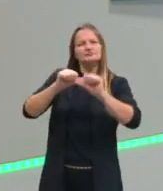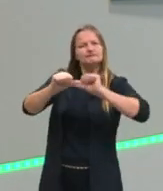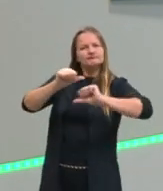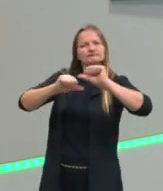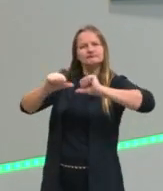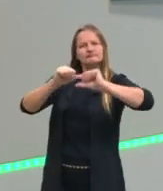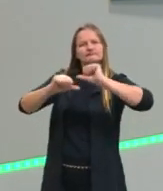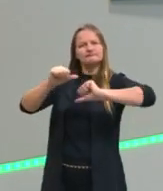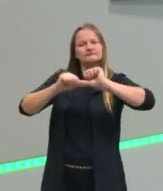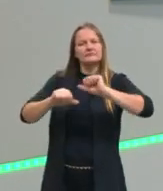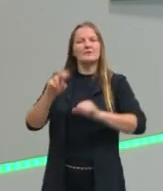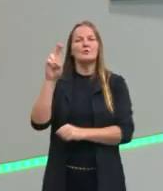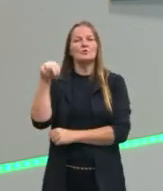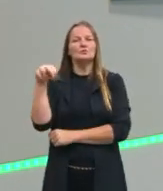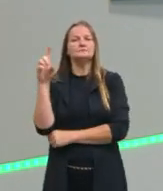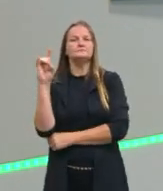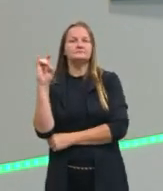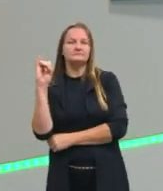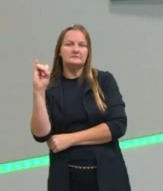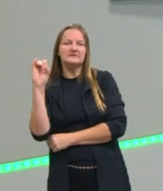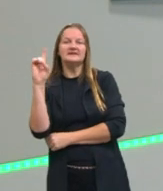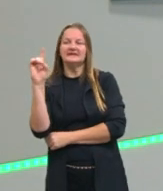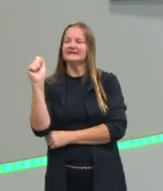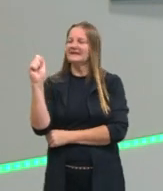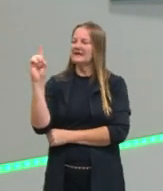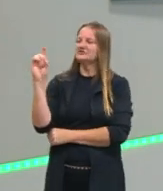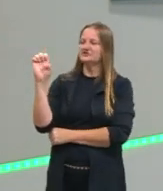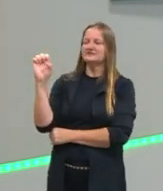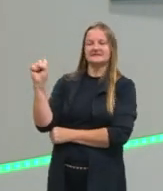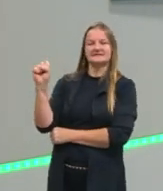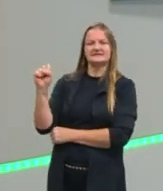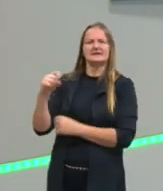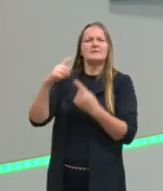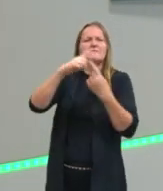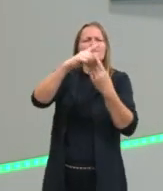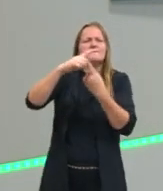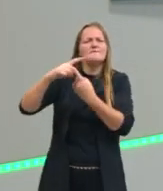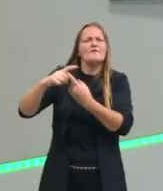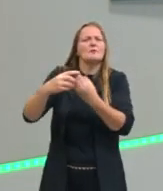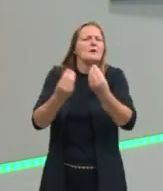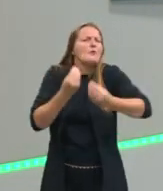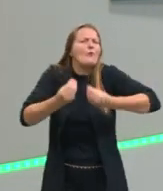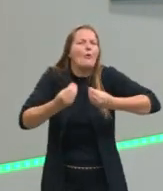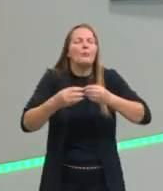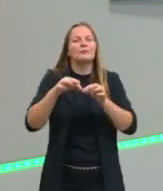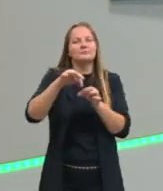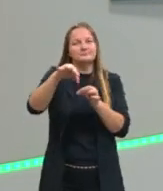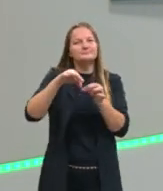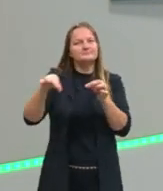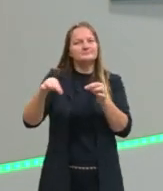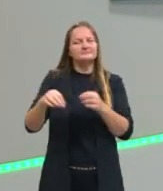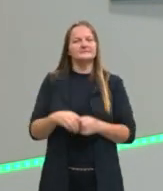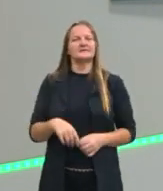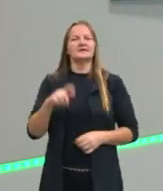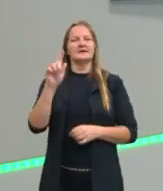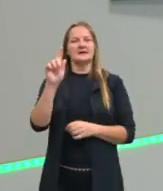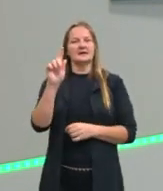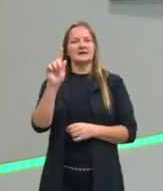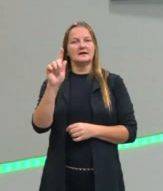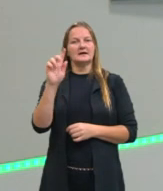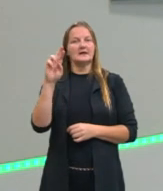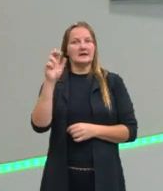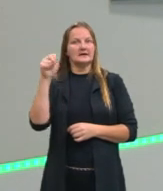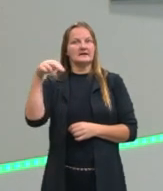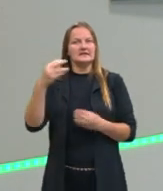essas unidades então isso são as unidades de medida é a forma como eu vou medir grandeza é